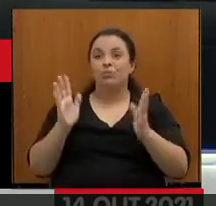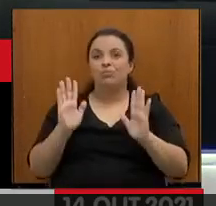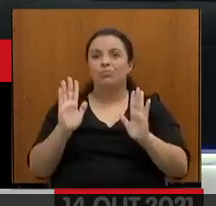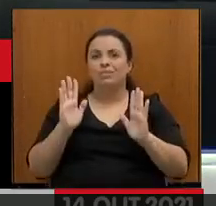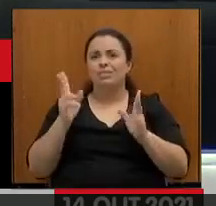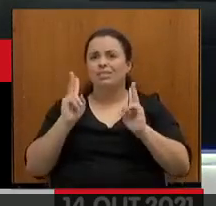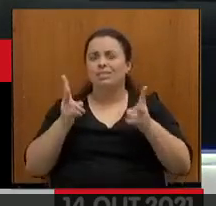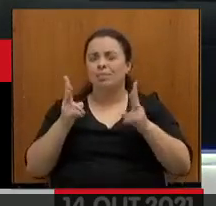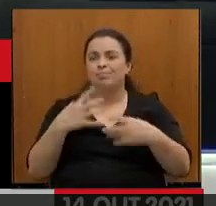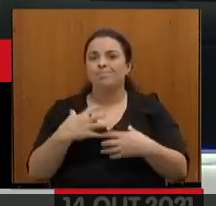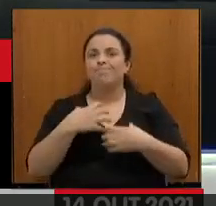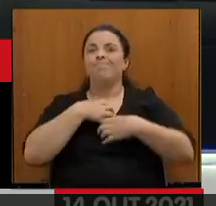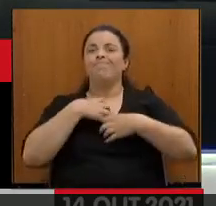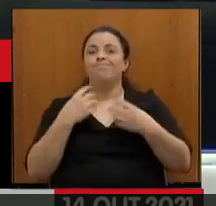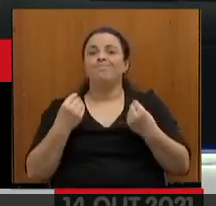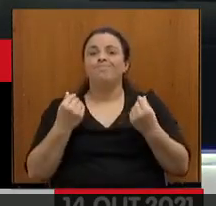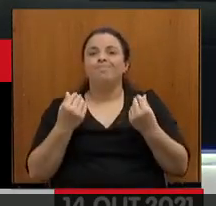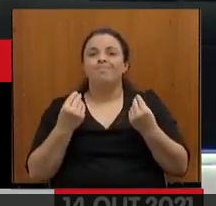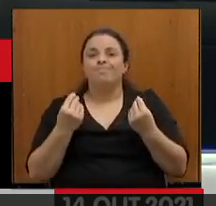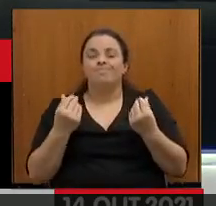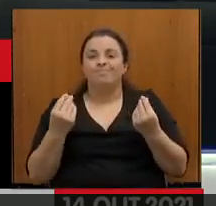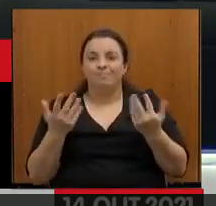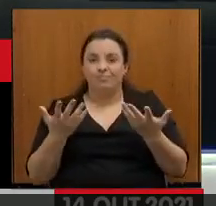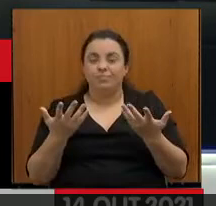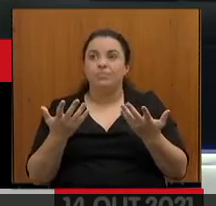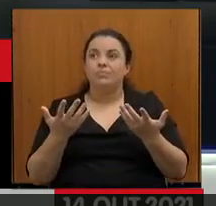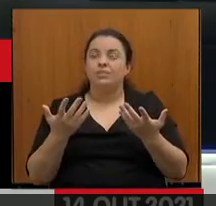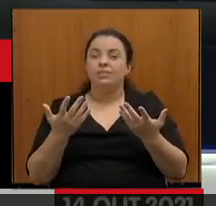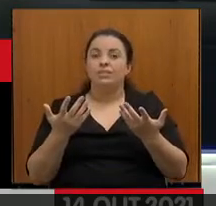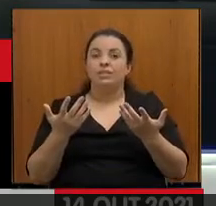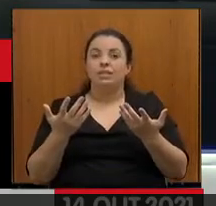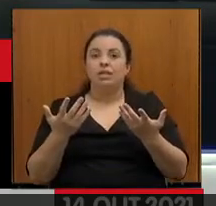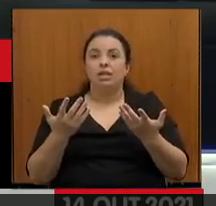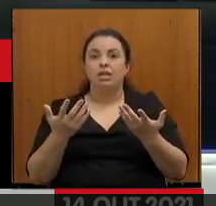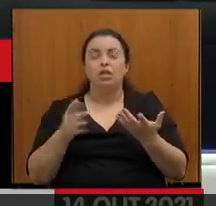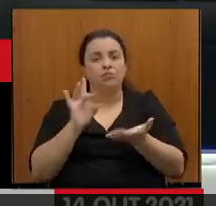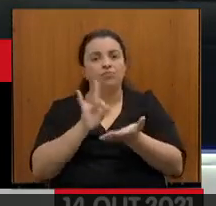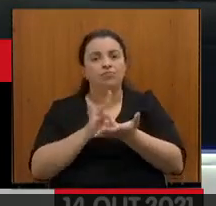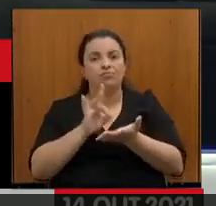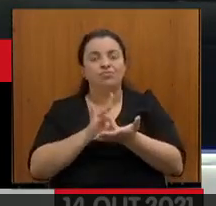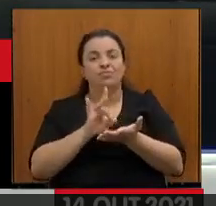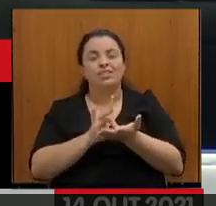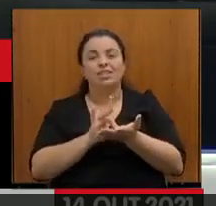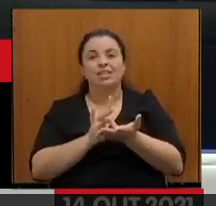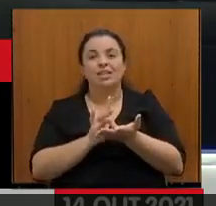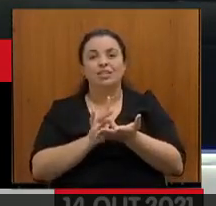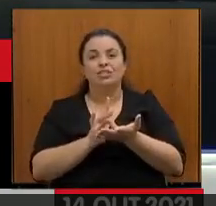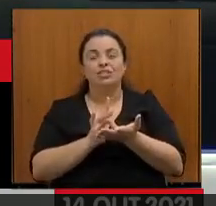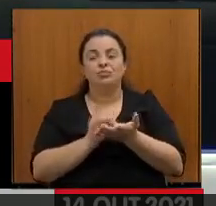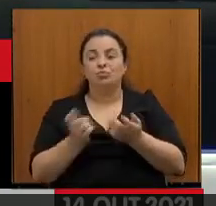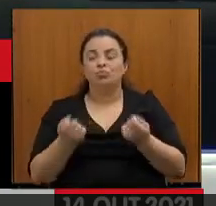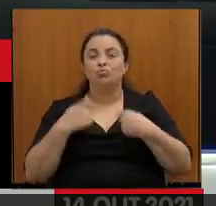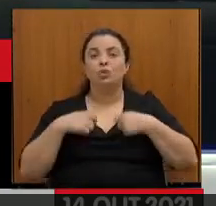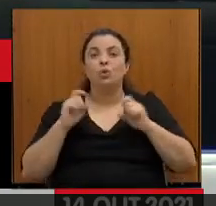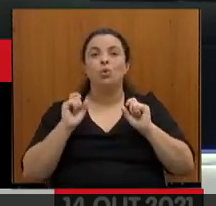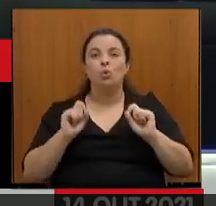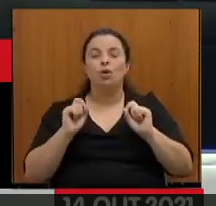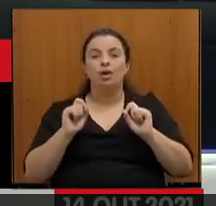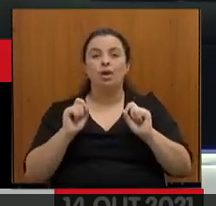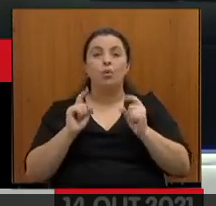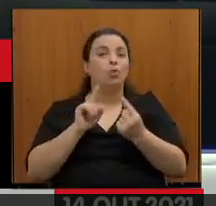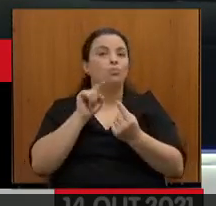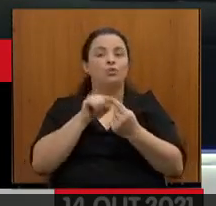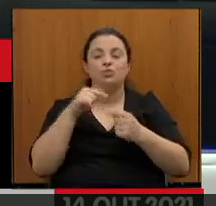muito. O que, sem dúvida, nos traz aqui é trabalharmos unidos para que